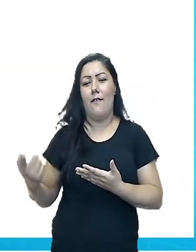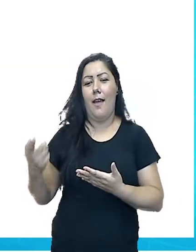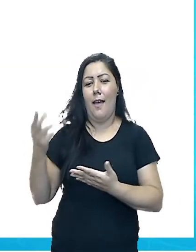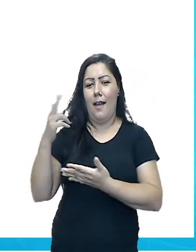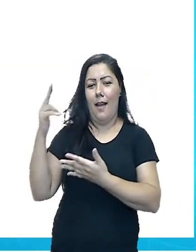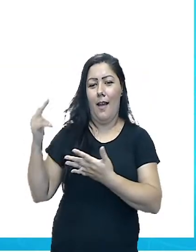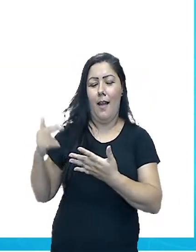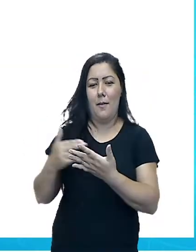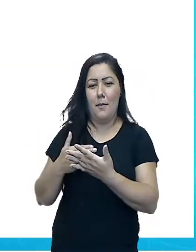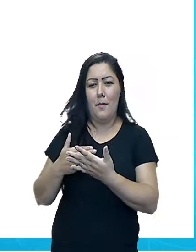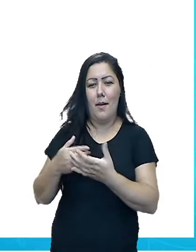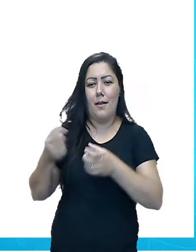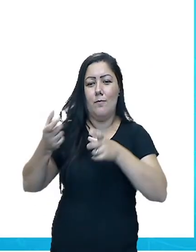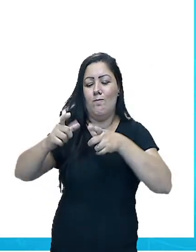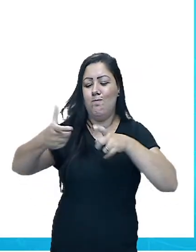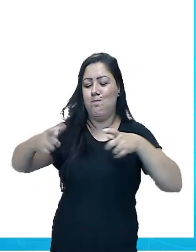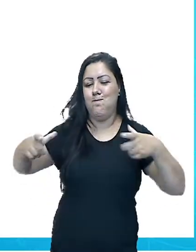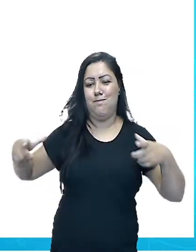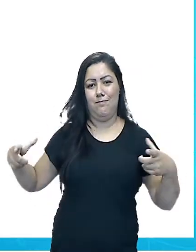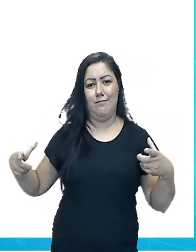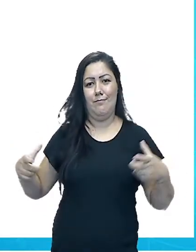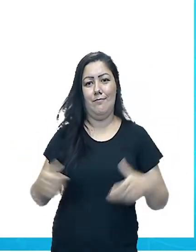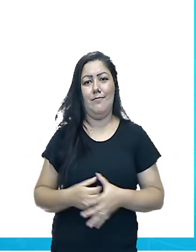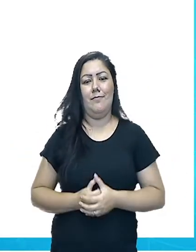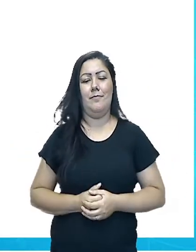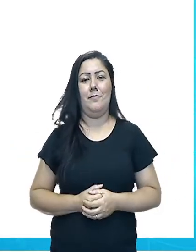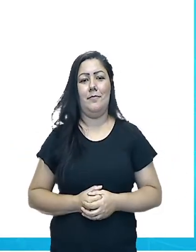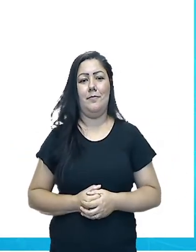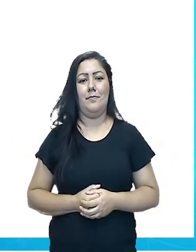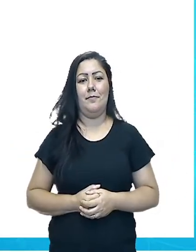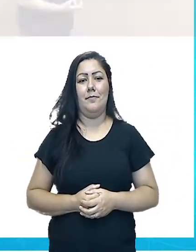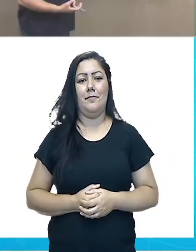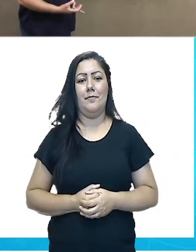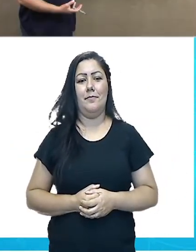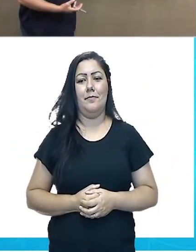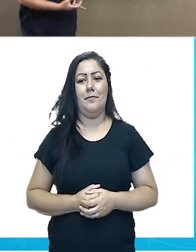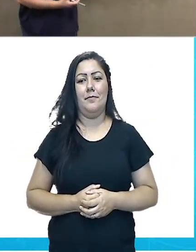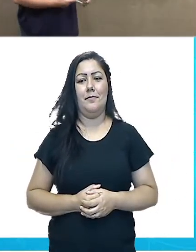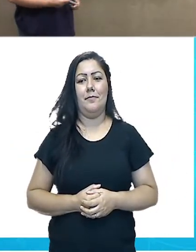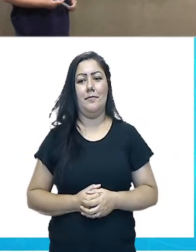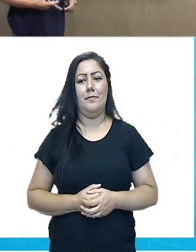um território tão grande, né, nós